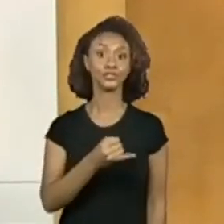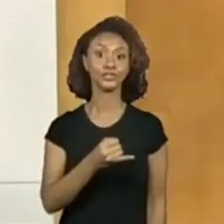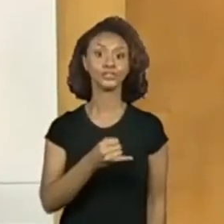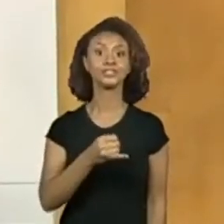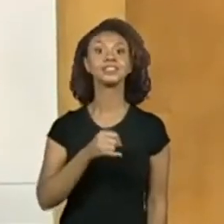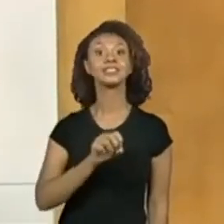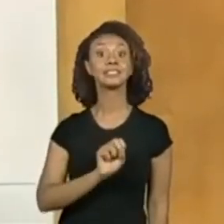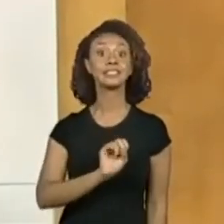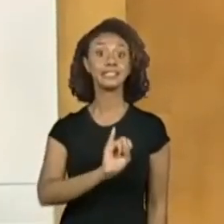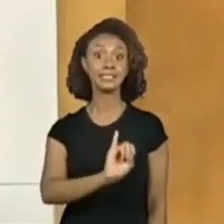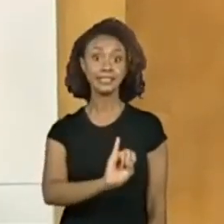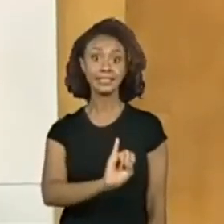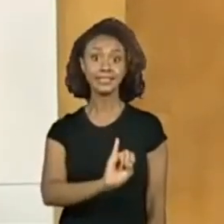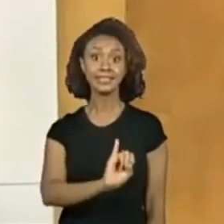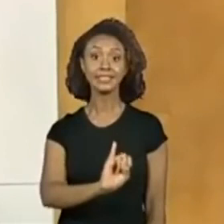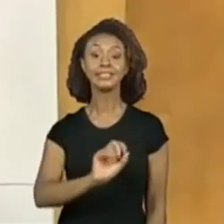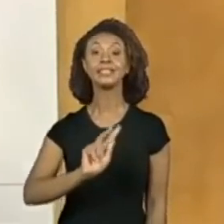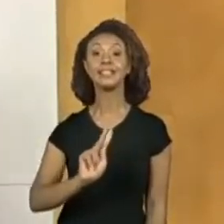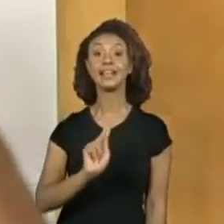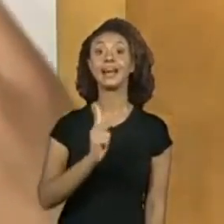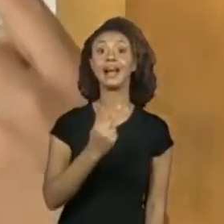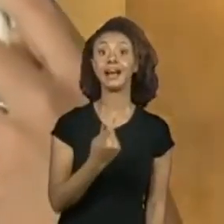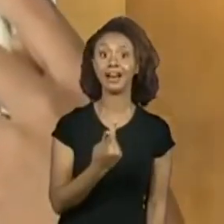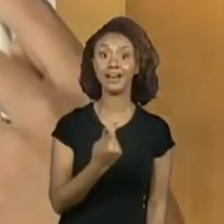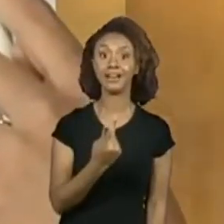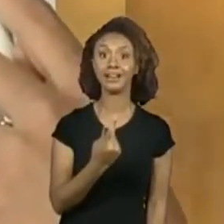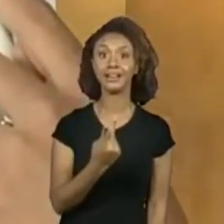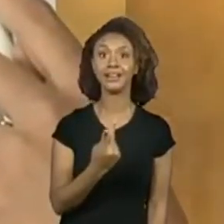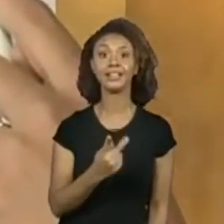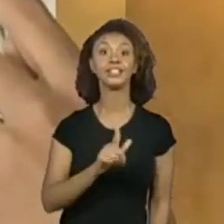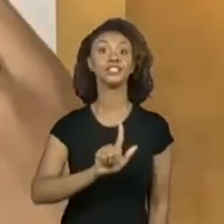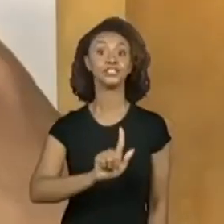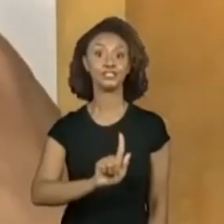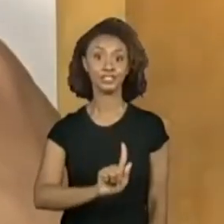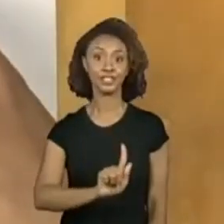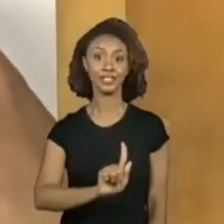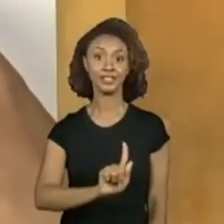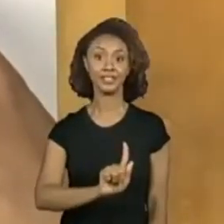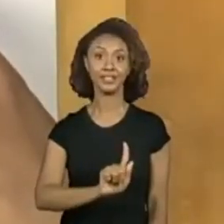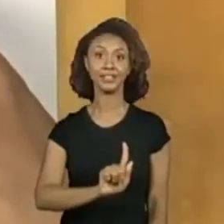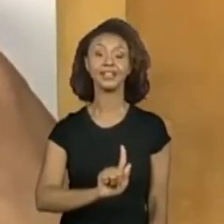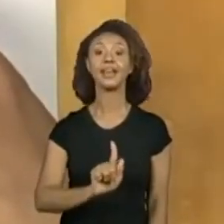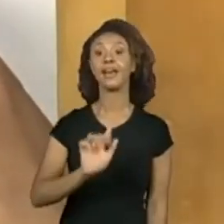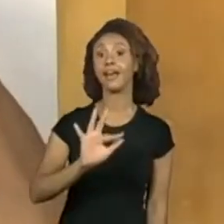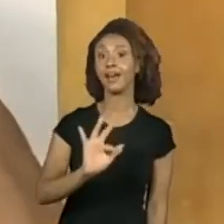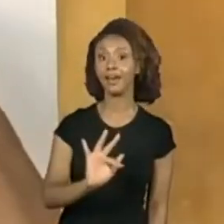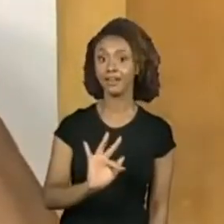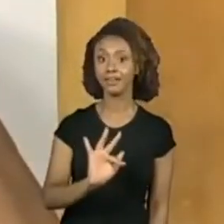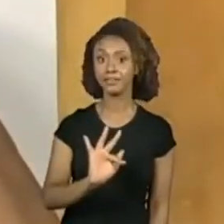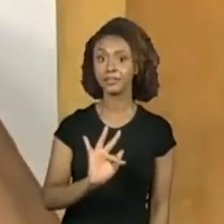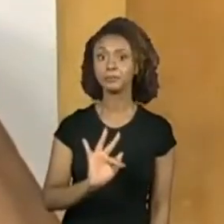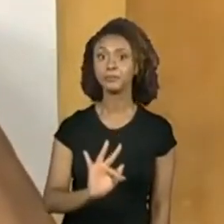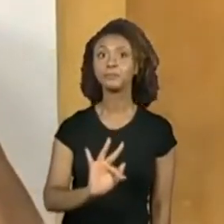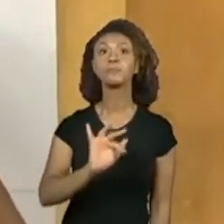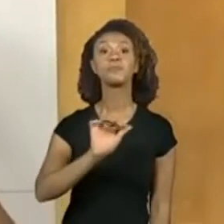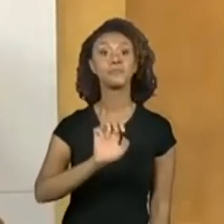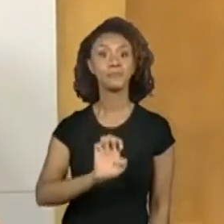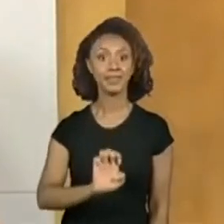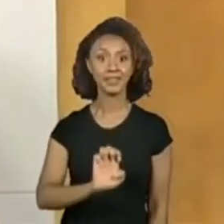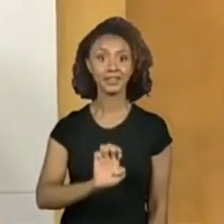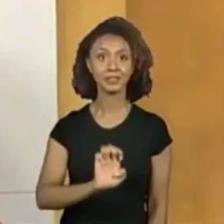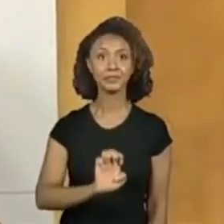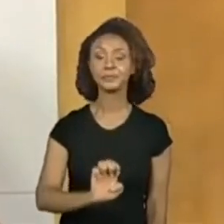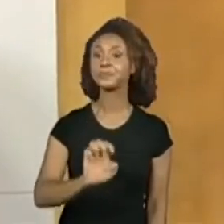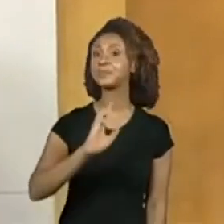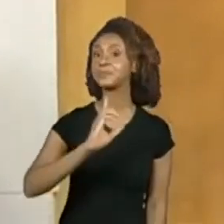I, H, G, F, E,